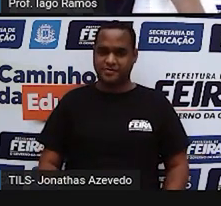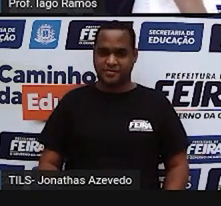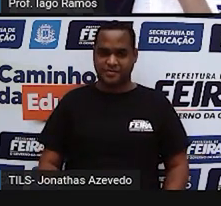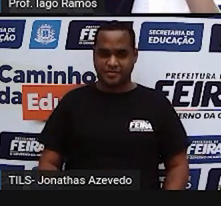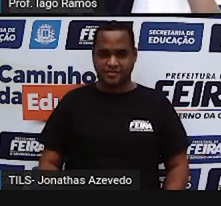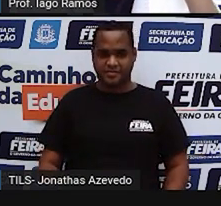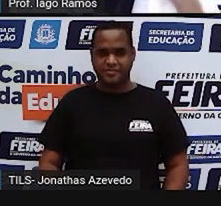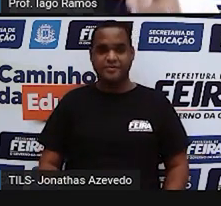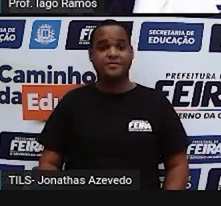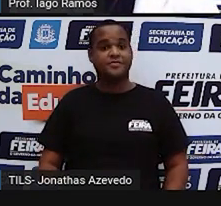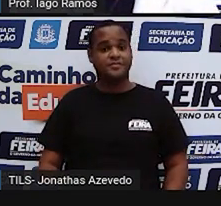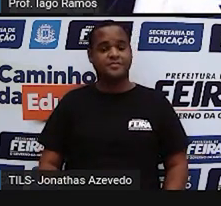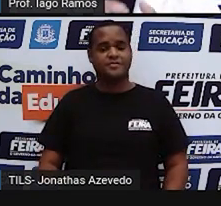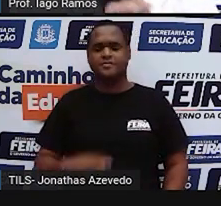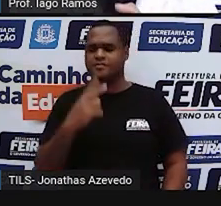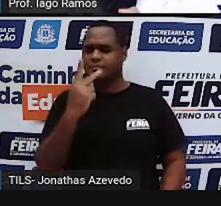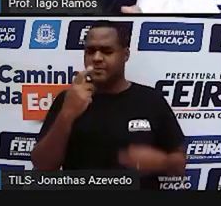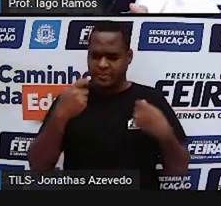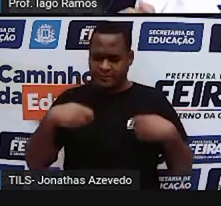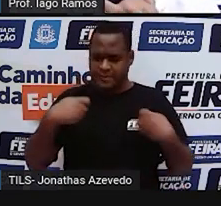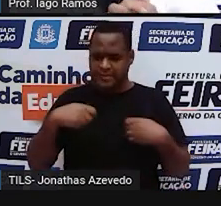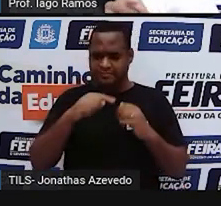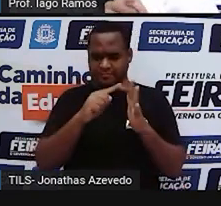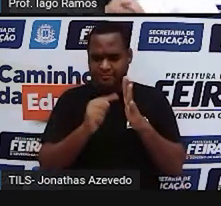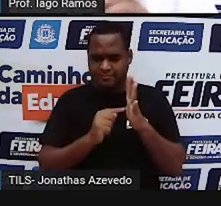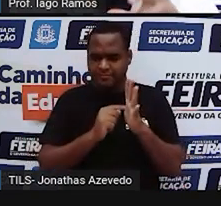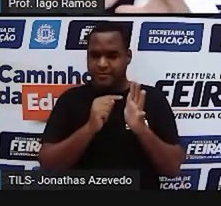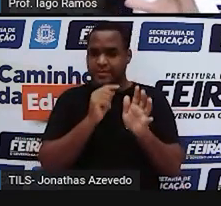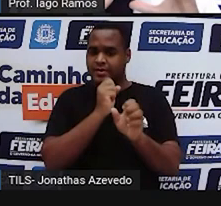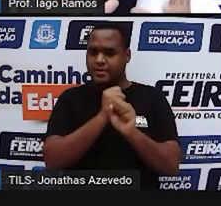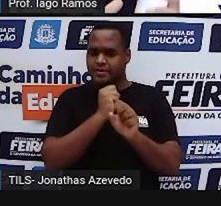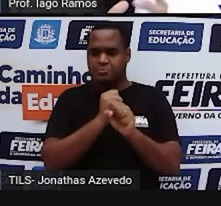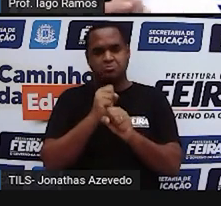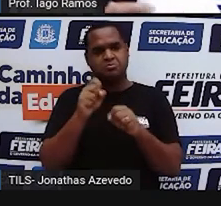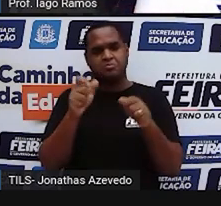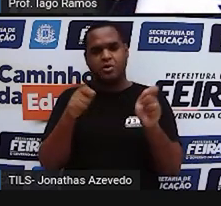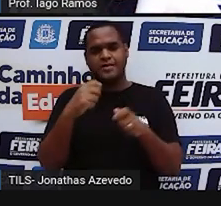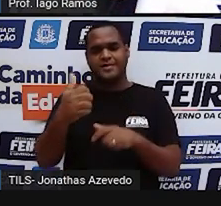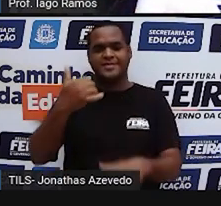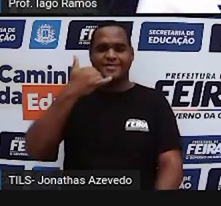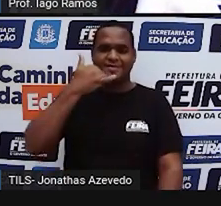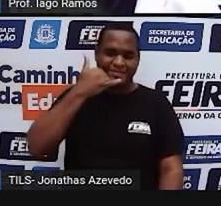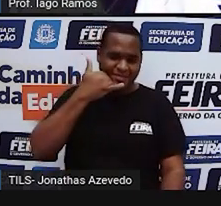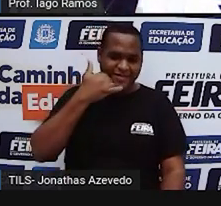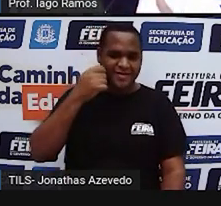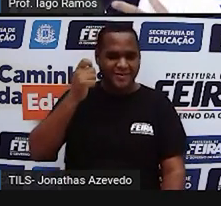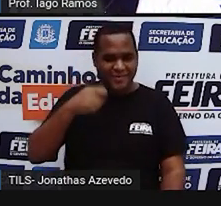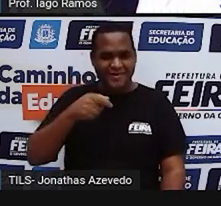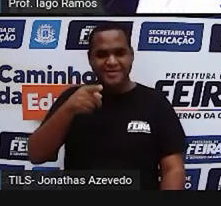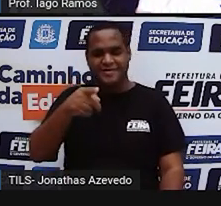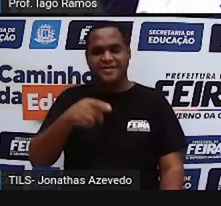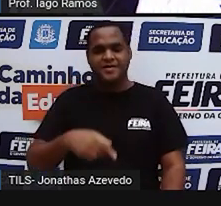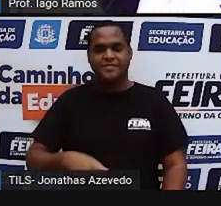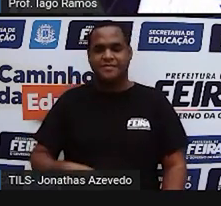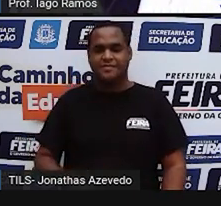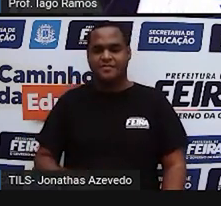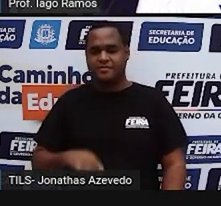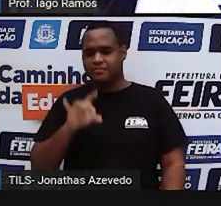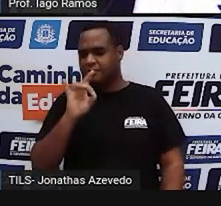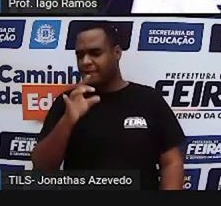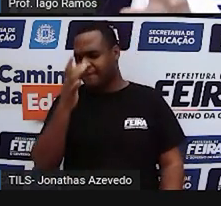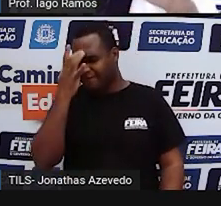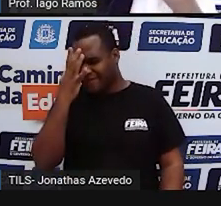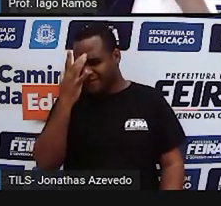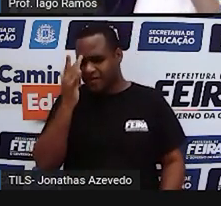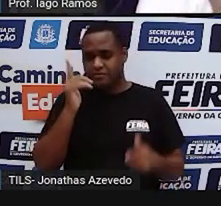ó você vai precisar de um calculadora asinha pode ser calculadora do celular até é só para gente